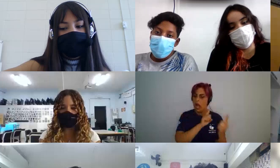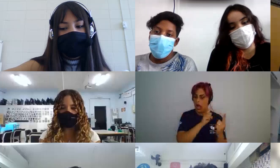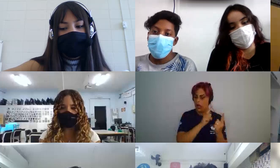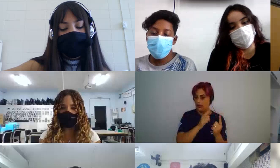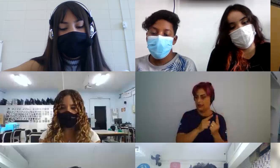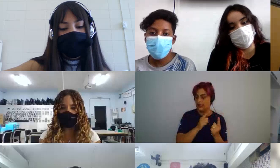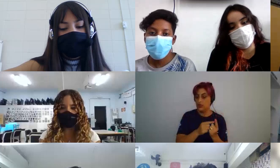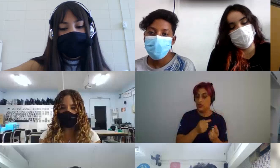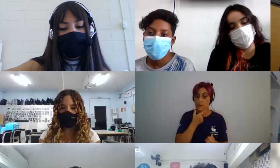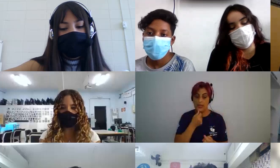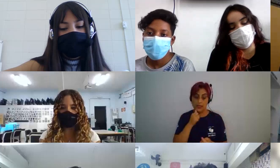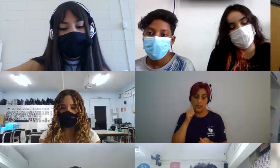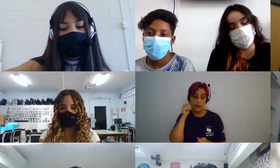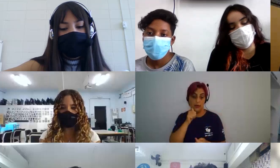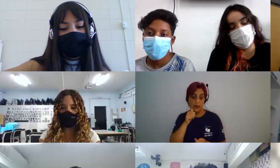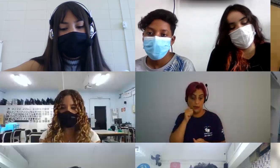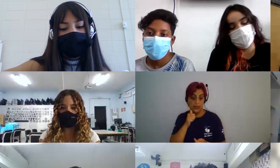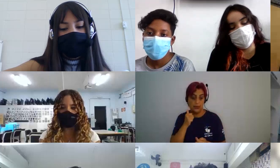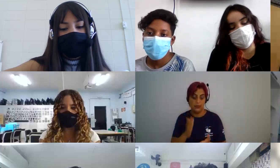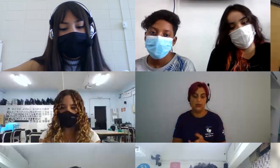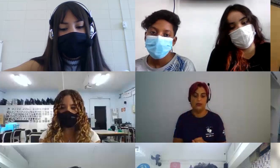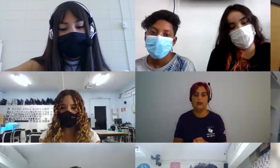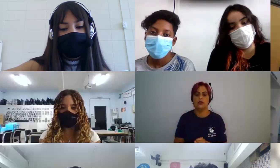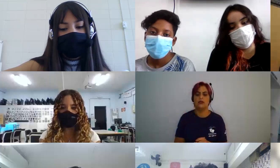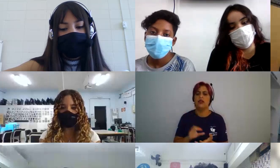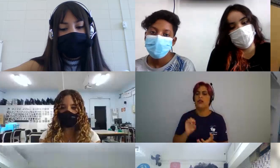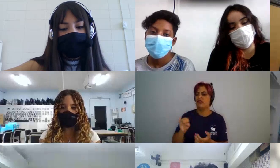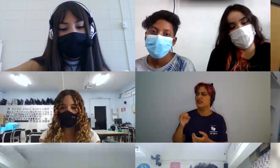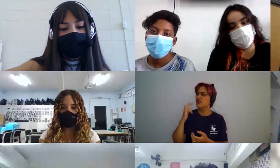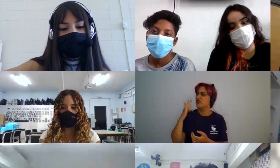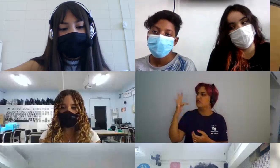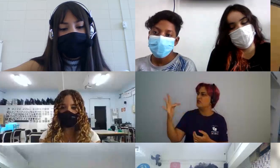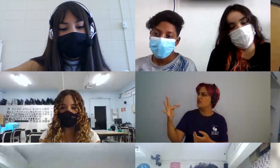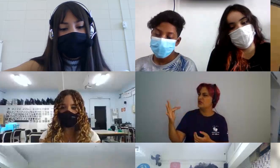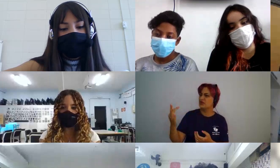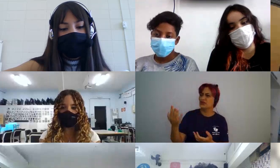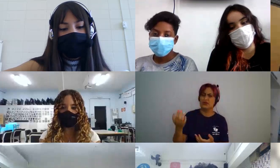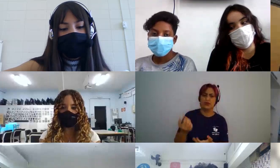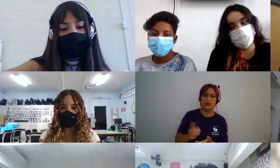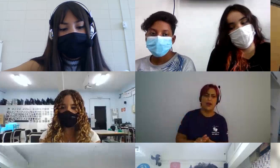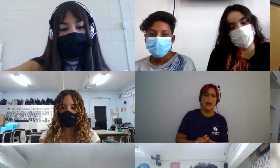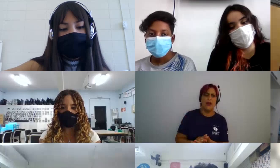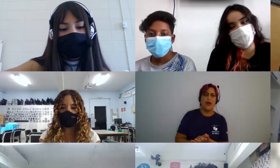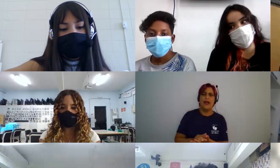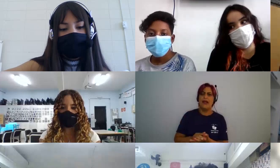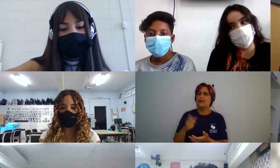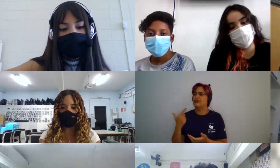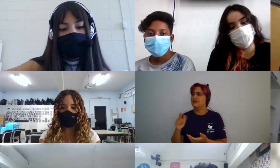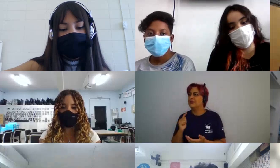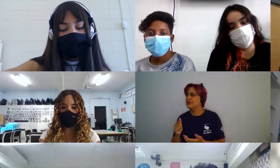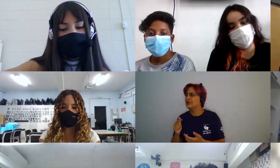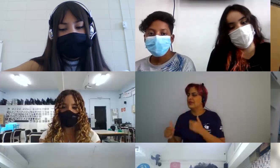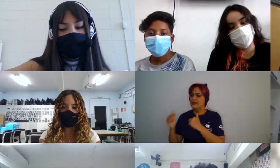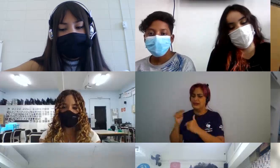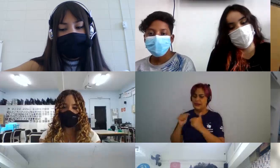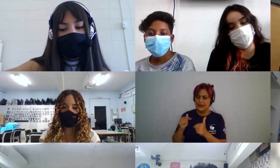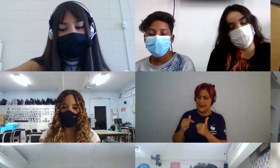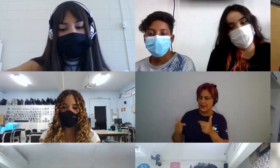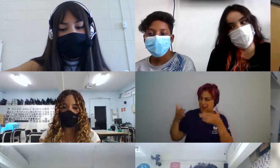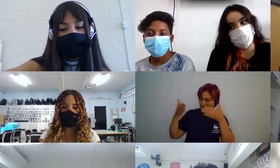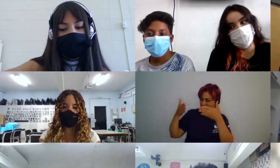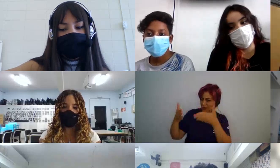assim, olha, se eu não tenho perspectiva de trabalho, se eu não tenho perspectiva de vida, se eu não tenho perspectiva